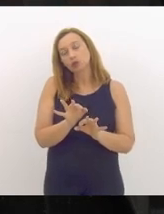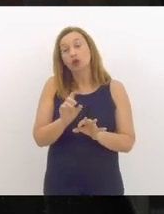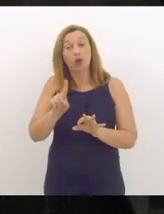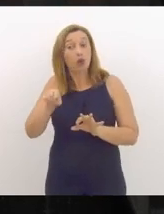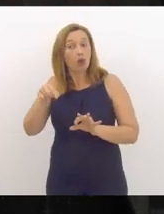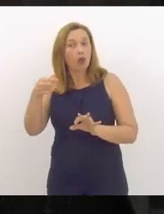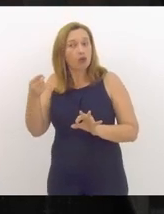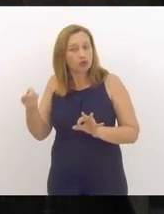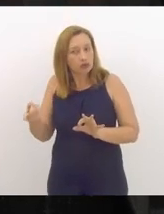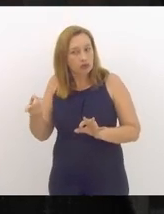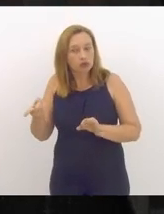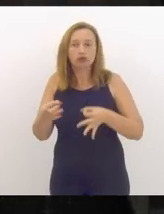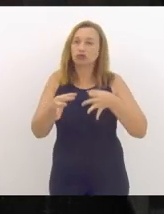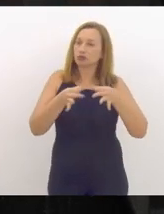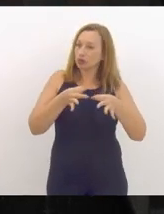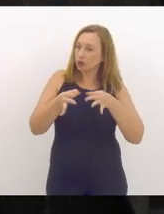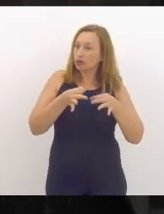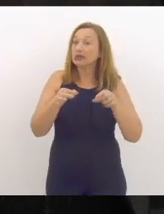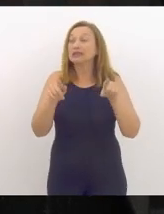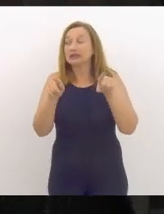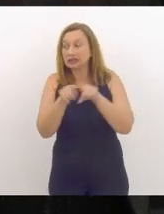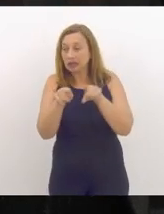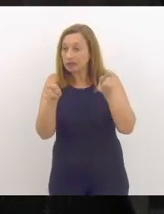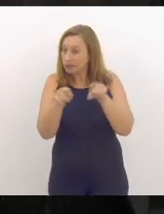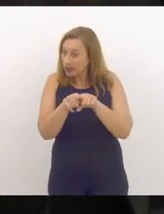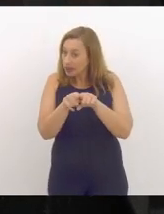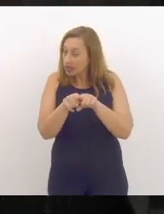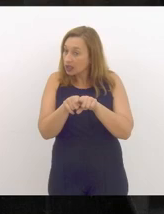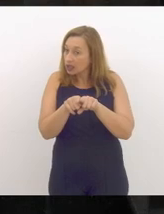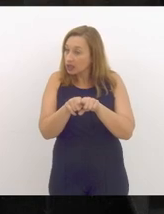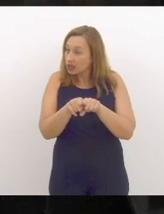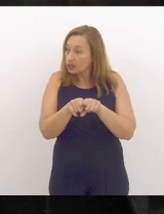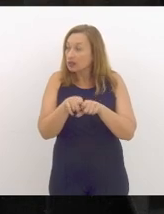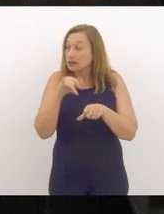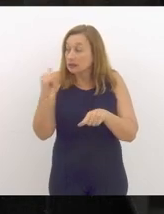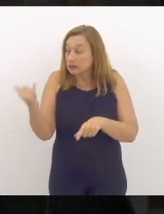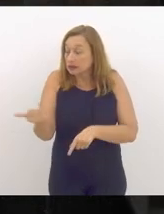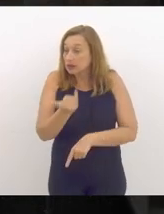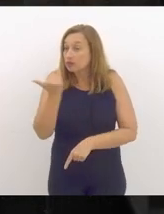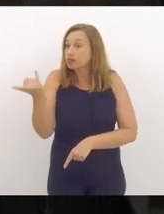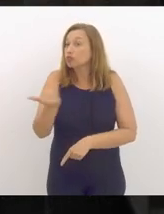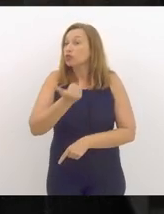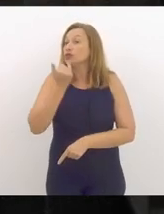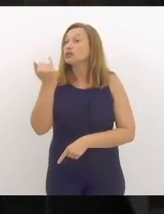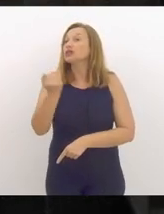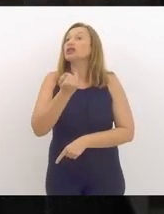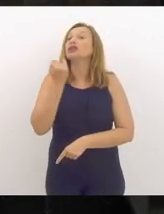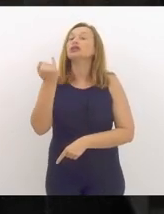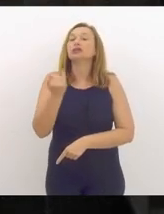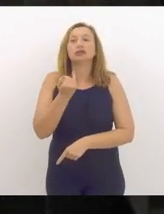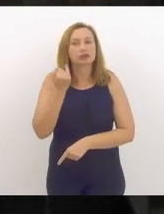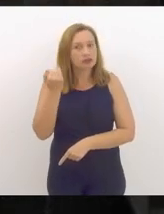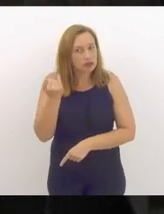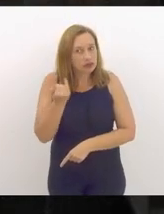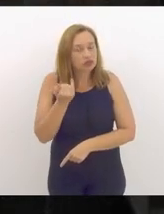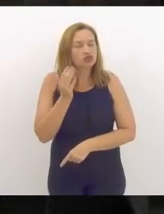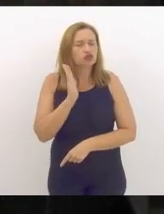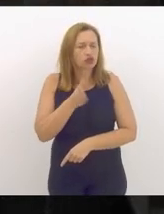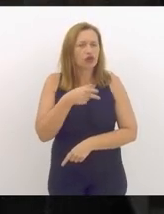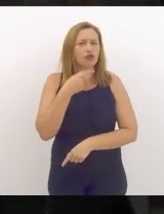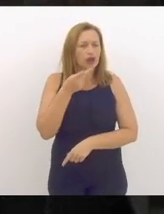outros programas também muito importantes, como já me referi